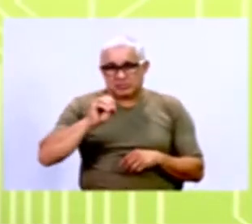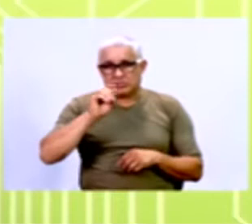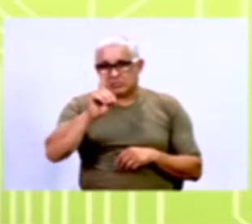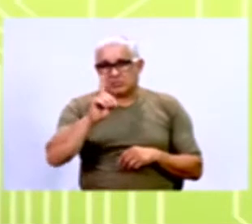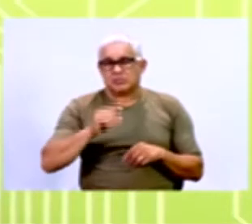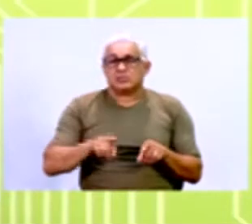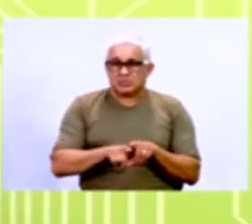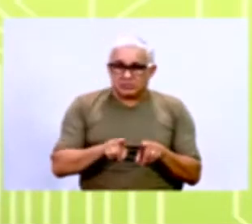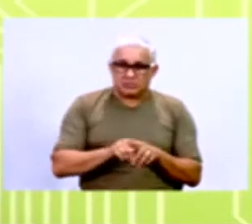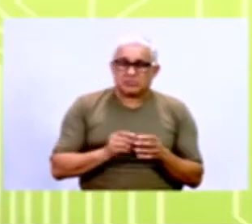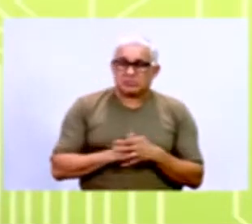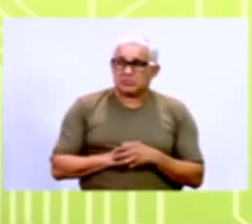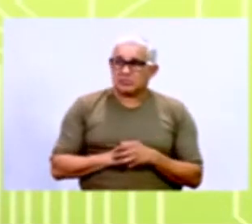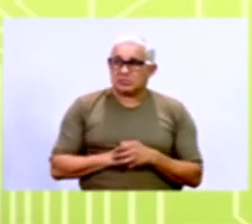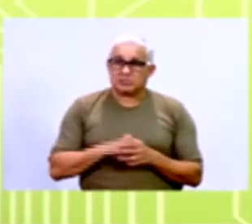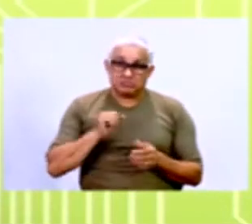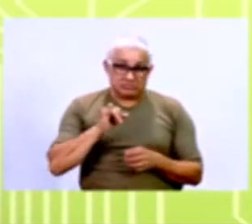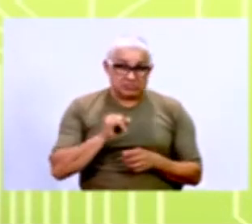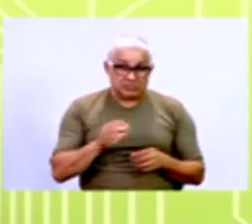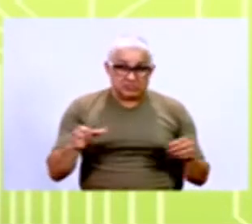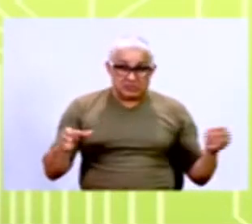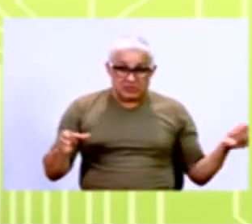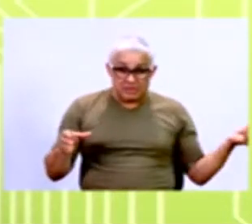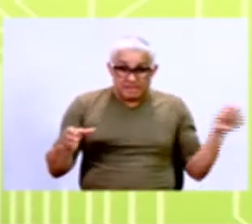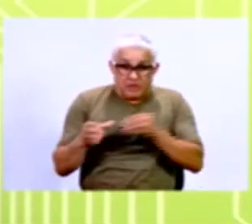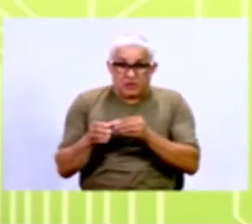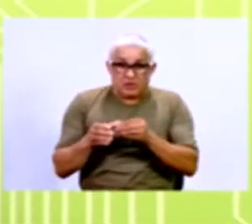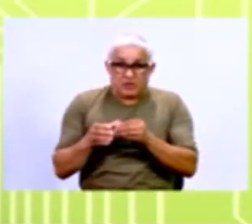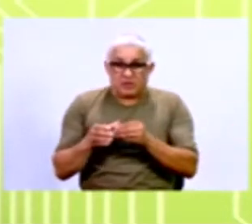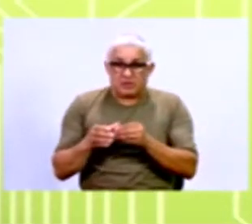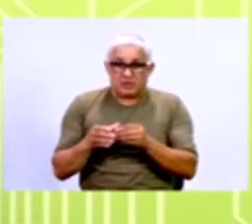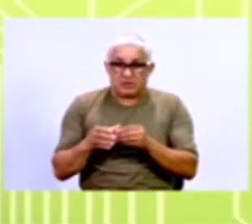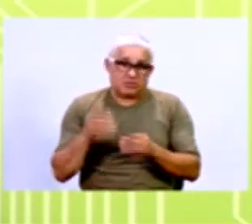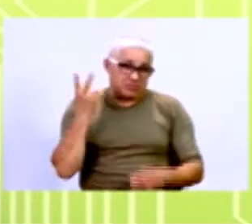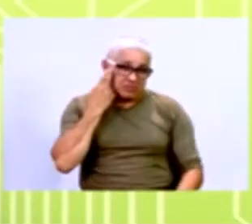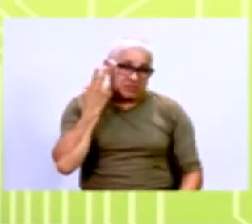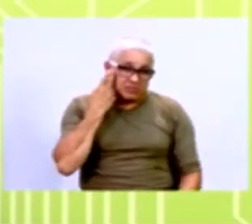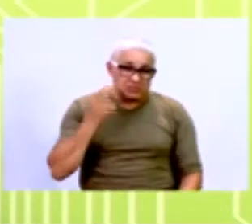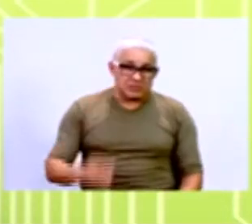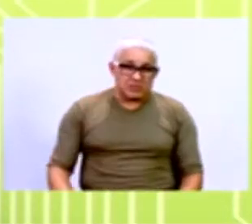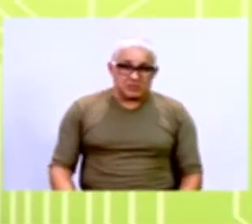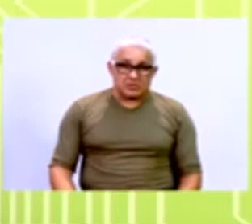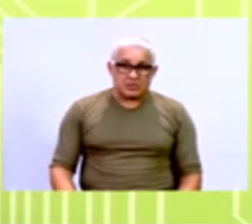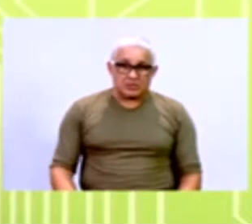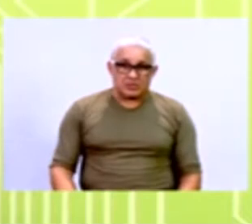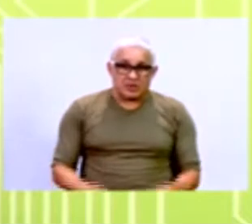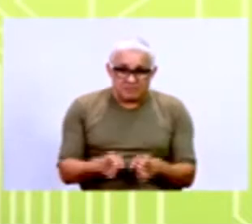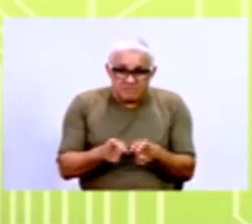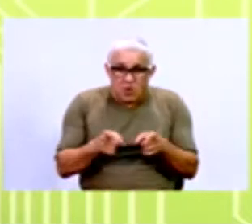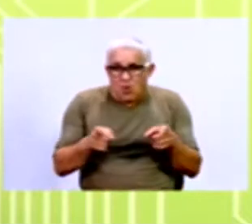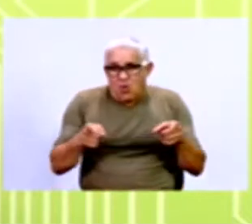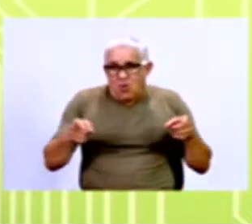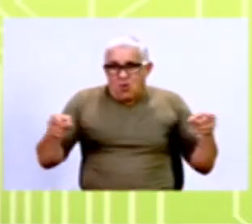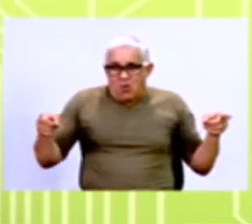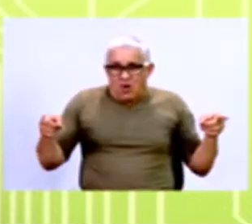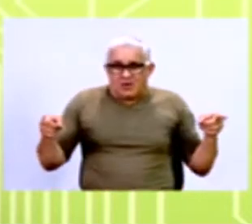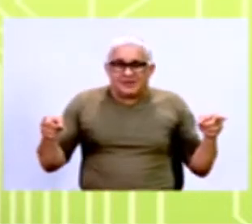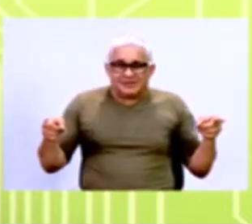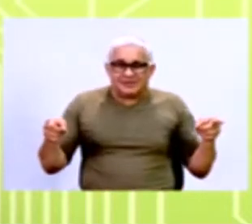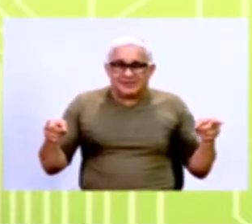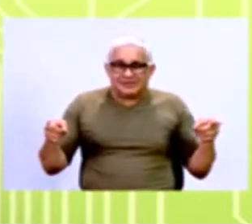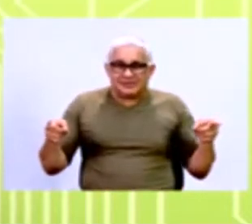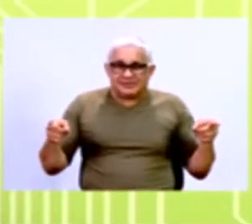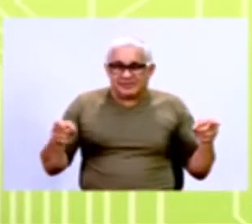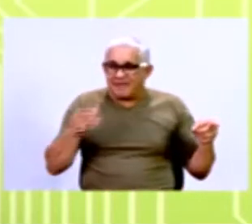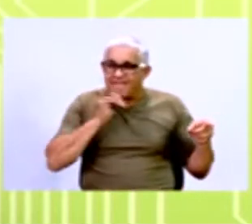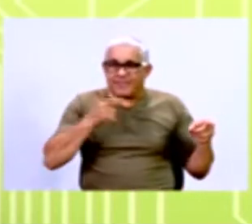de MP3, se você for colocar essa música no formato normal, ela ocupa muito espaço. Então, num lugar que você poderia ter